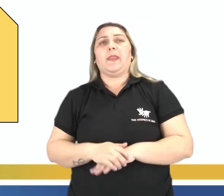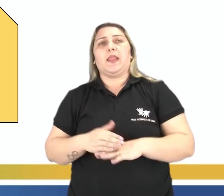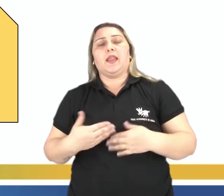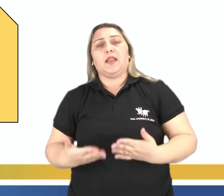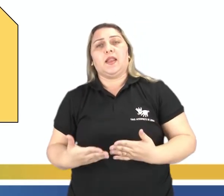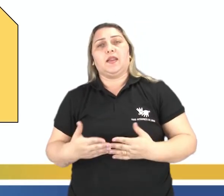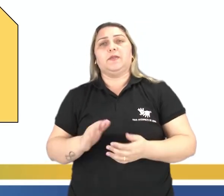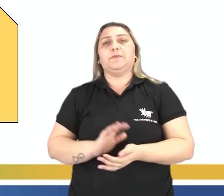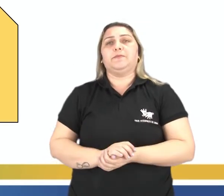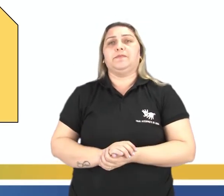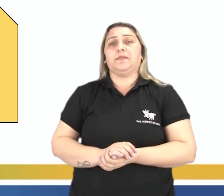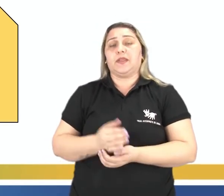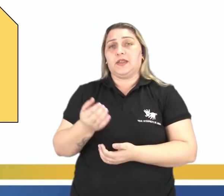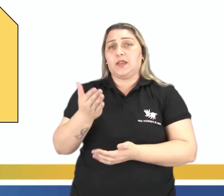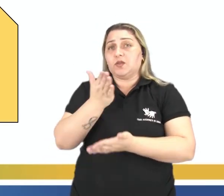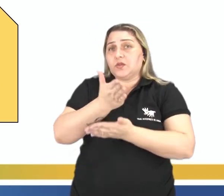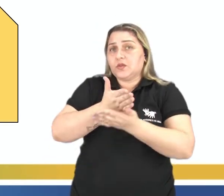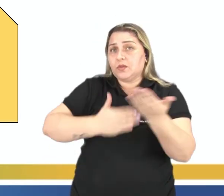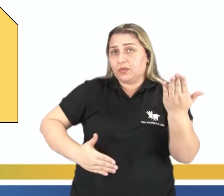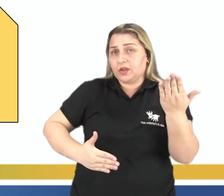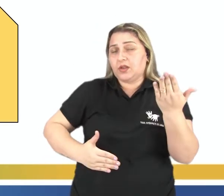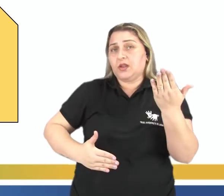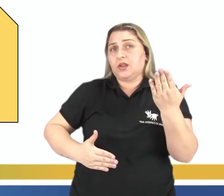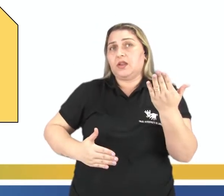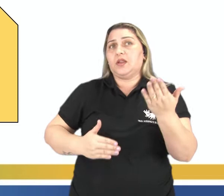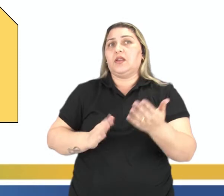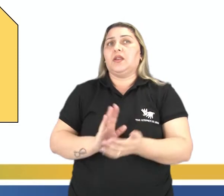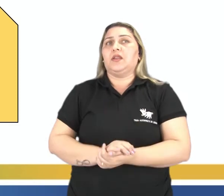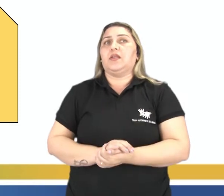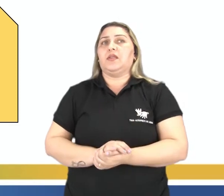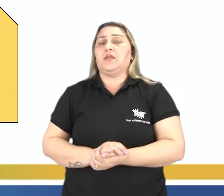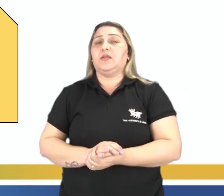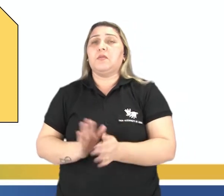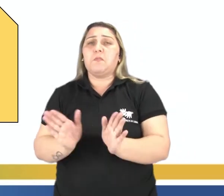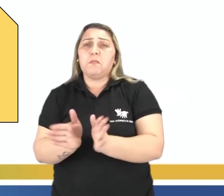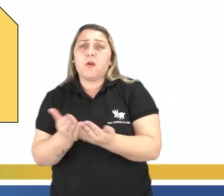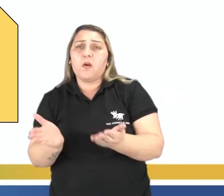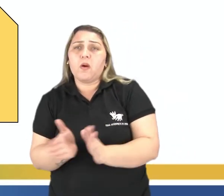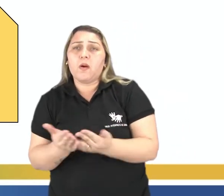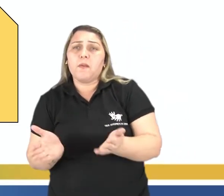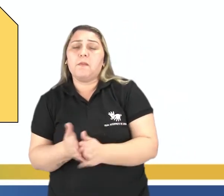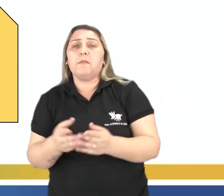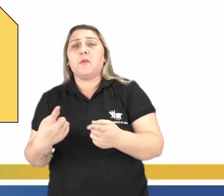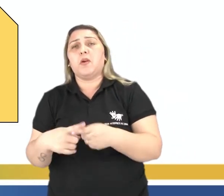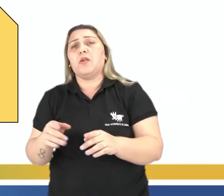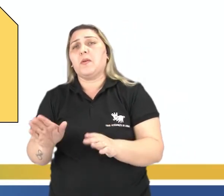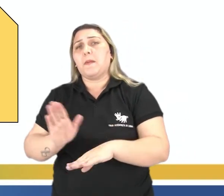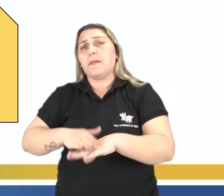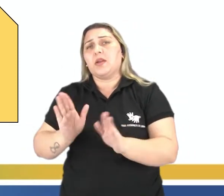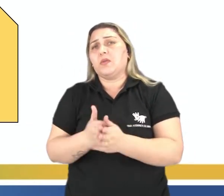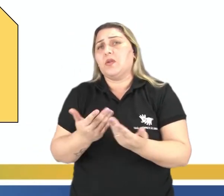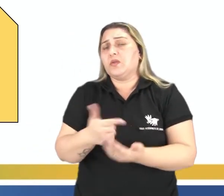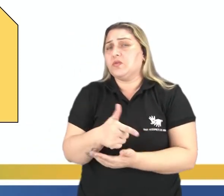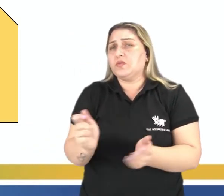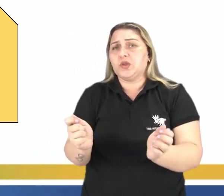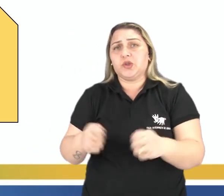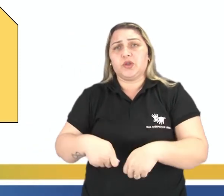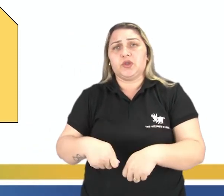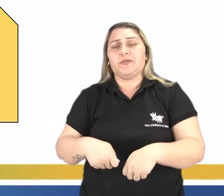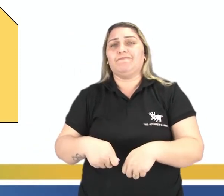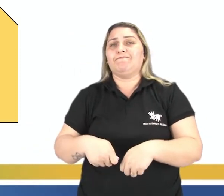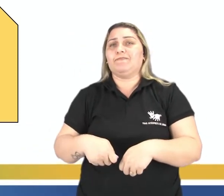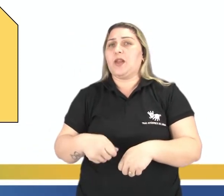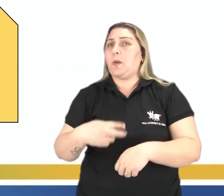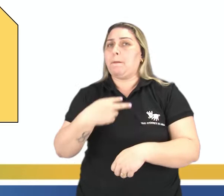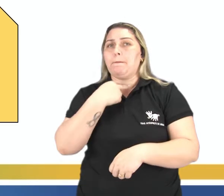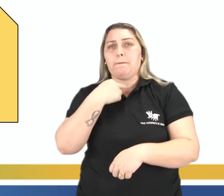isso significa que sobraria, né, como nós pusemos entre aspas, para os mais pobres, porque os mais pobres eram os que não tinham condições, então eles